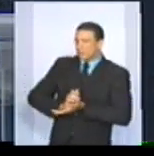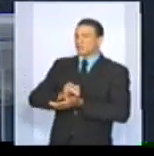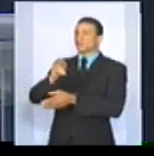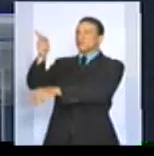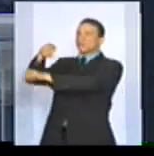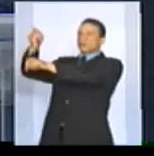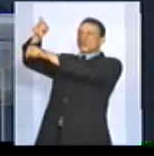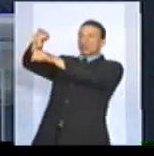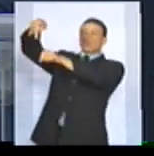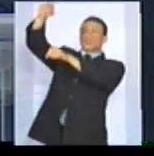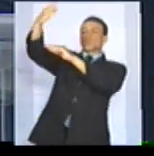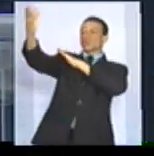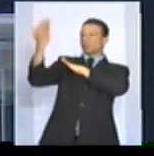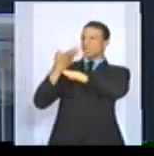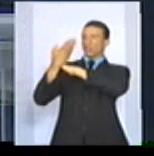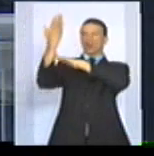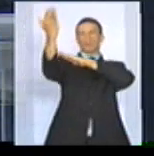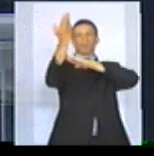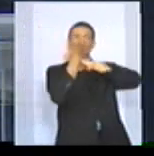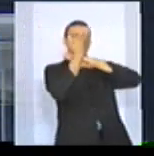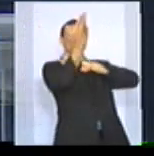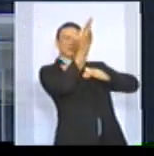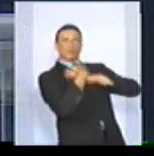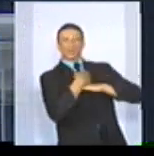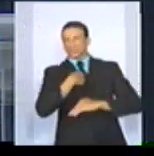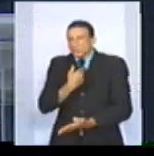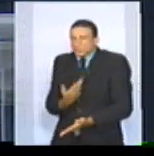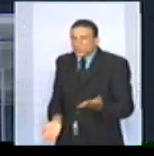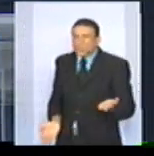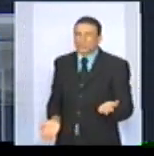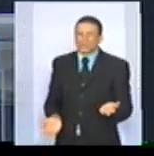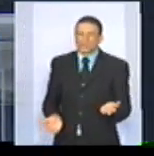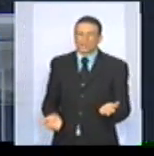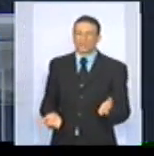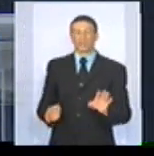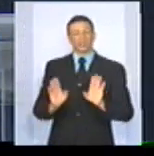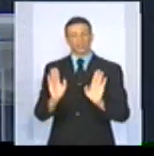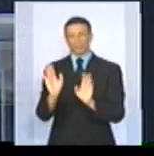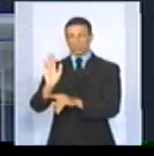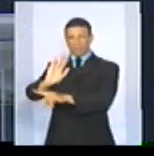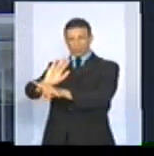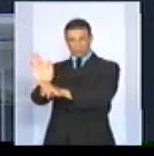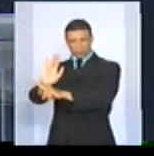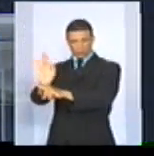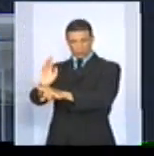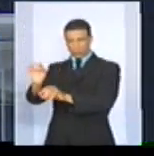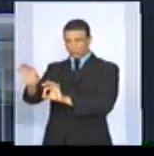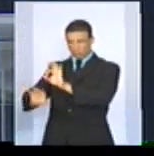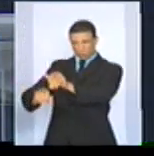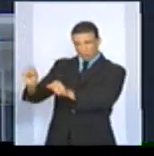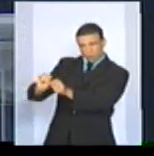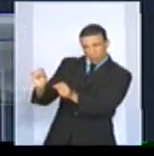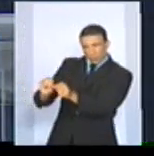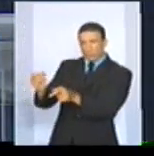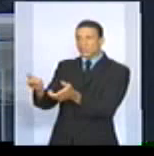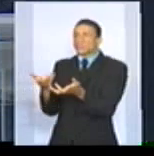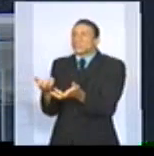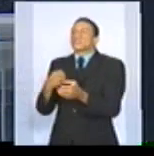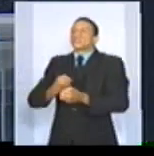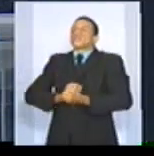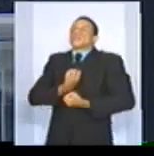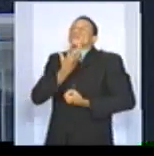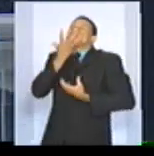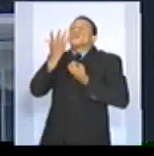estrangeira, notadamente de origem norte-americana. Nós fazemos filmes porque temos necessidade de nos